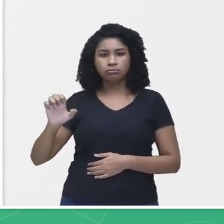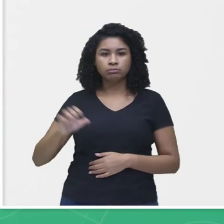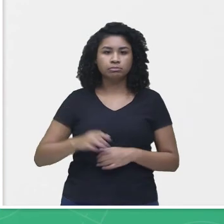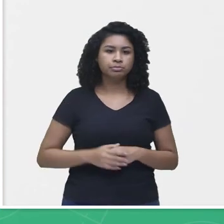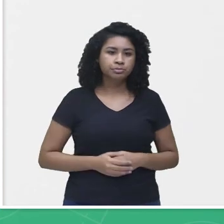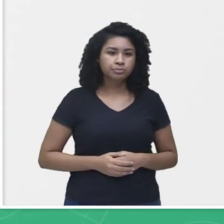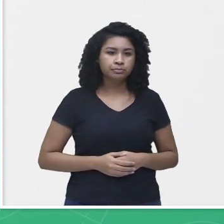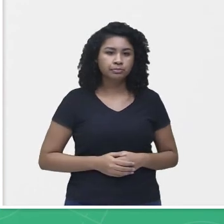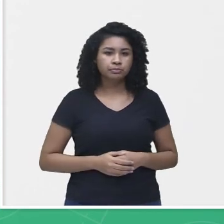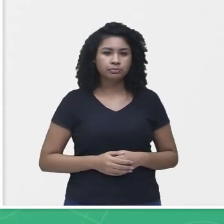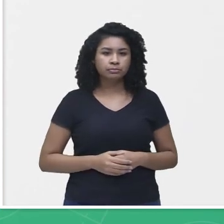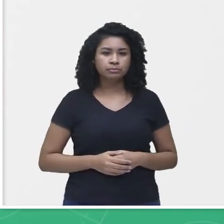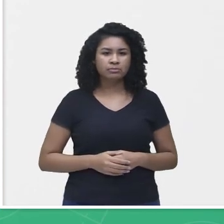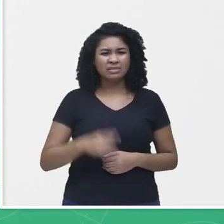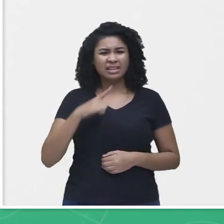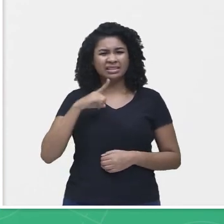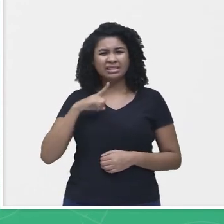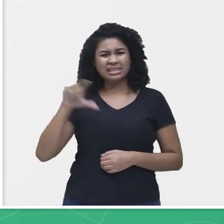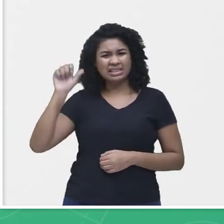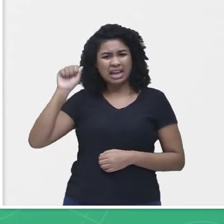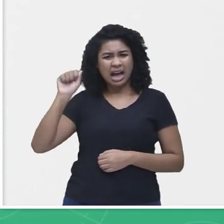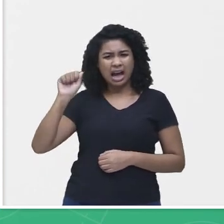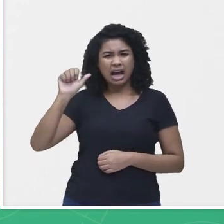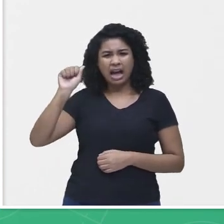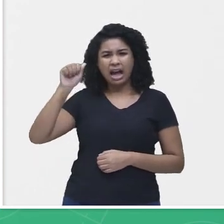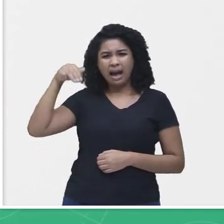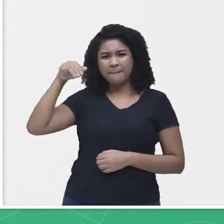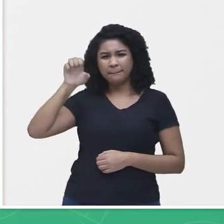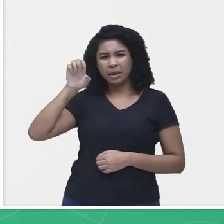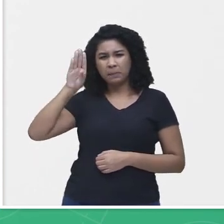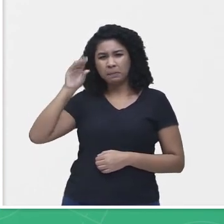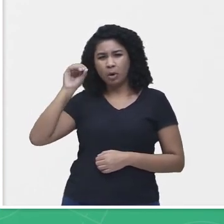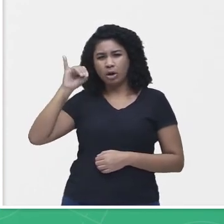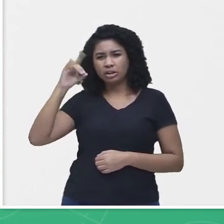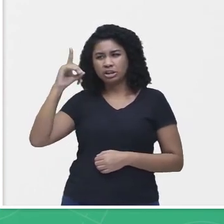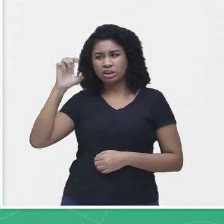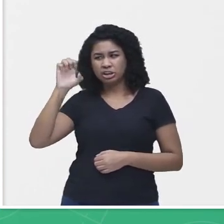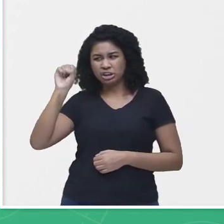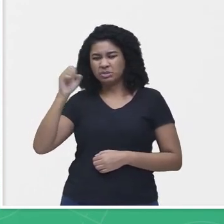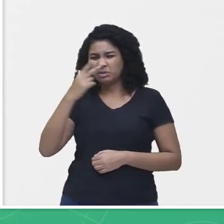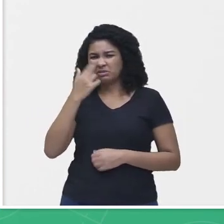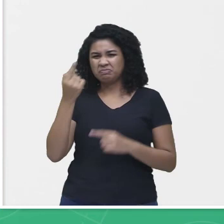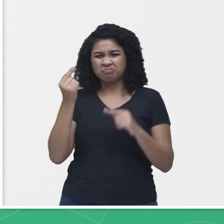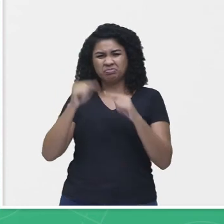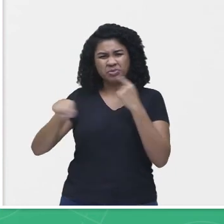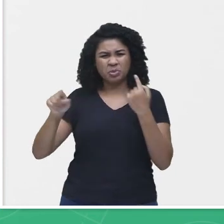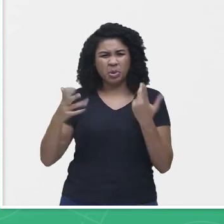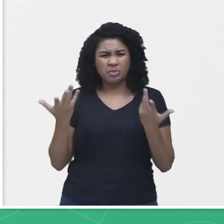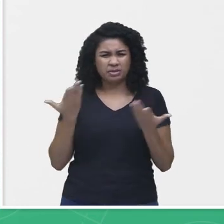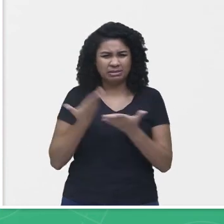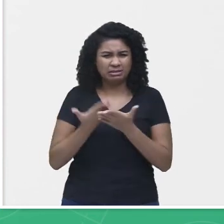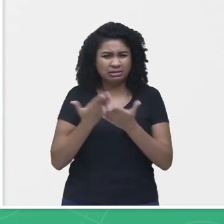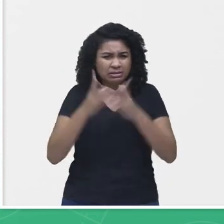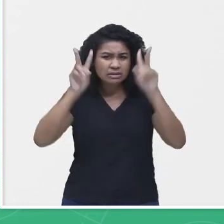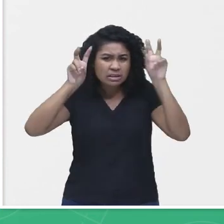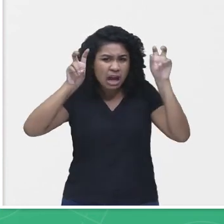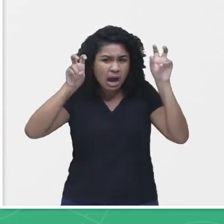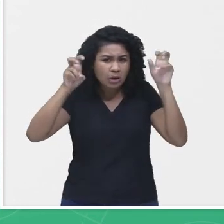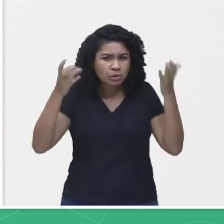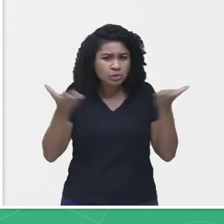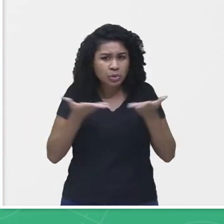aula aqui. Quer dizer, até tem a ver com o sistema digestório, mas não falamos de amebas hoje. Letra B,